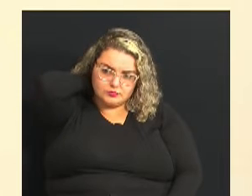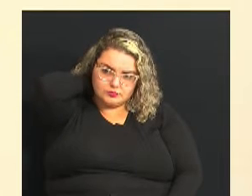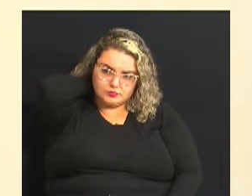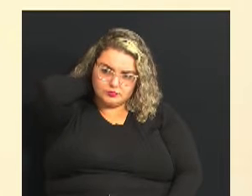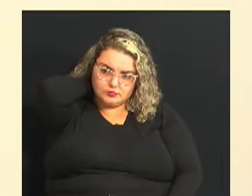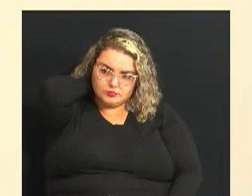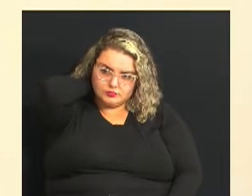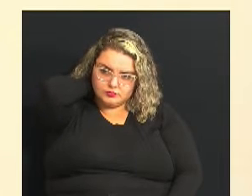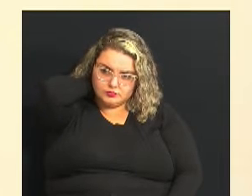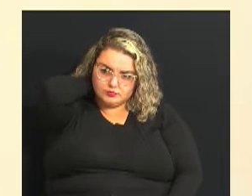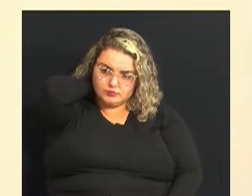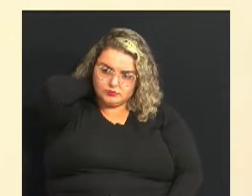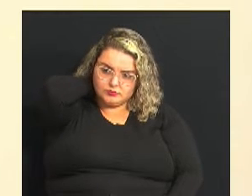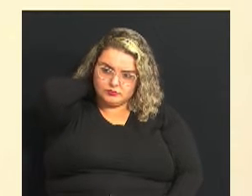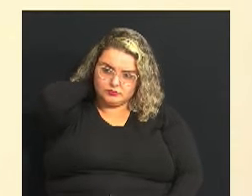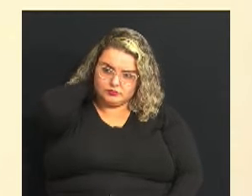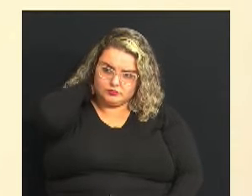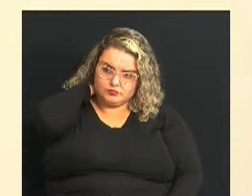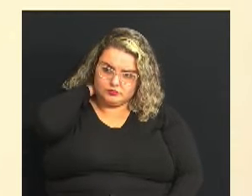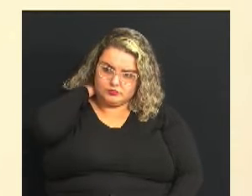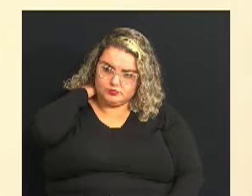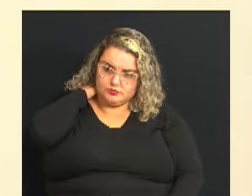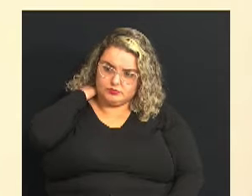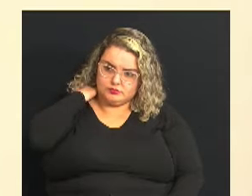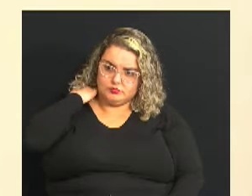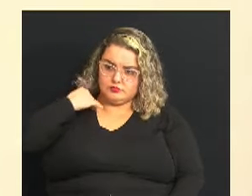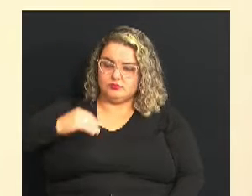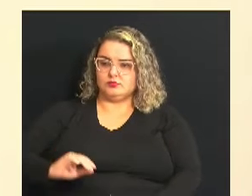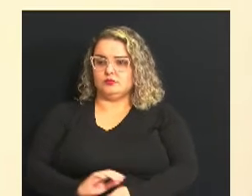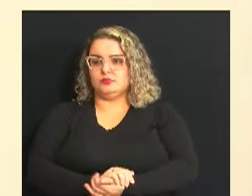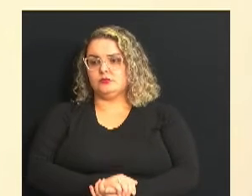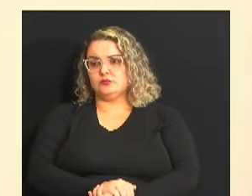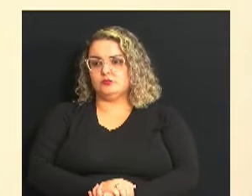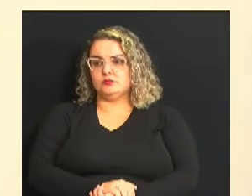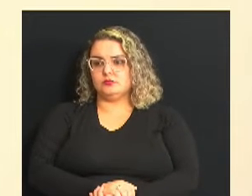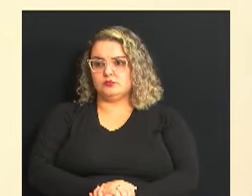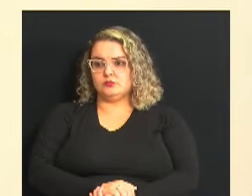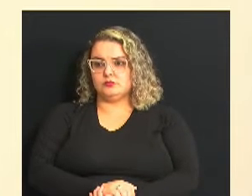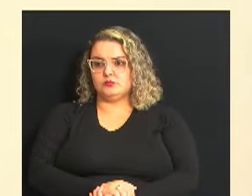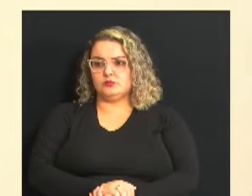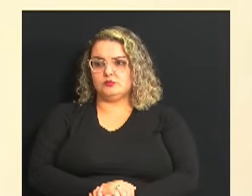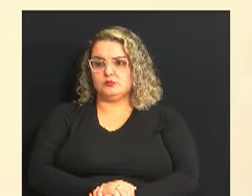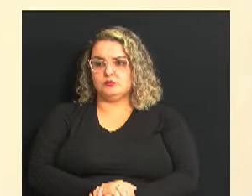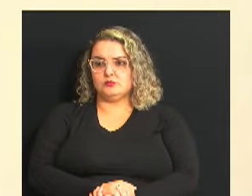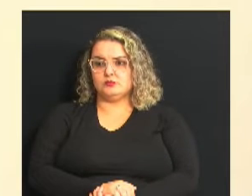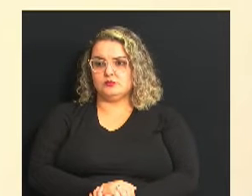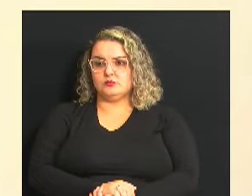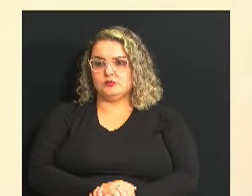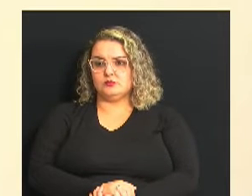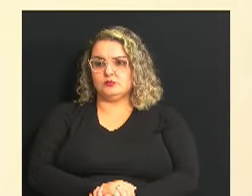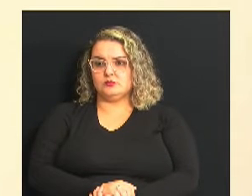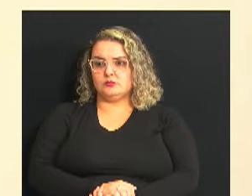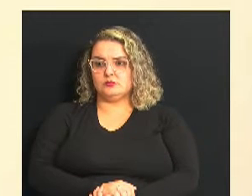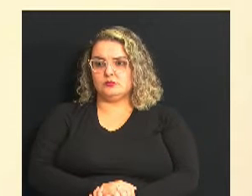Não é barato, mas um custo que nós não temos. E o mesmo vale para ferramentas de armazenamento em nuvem,